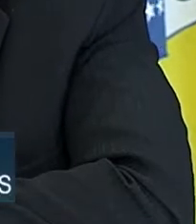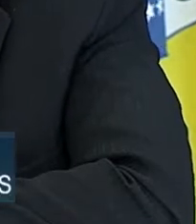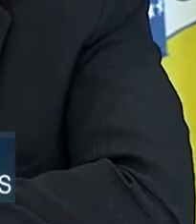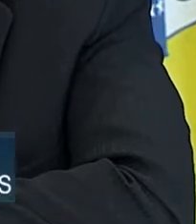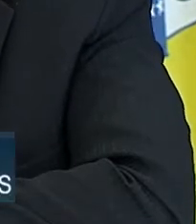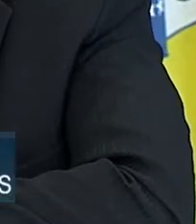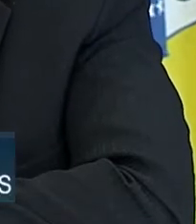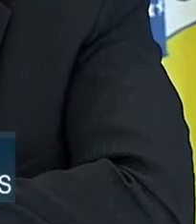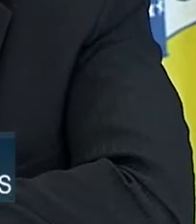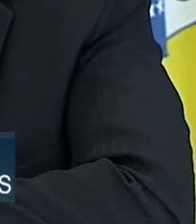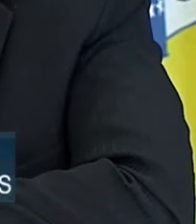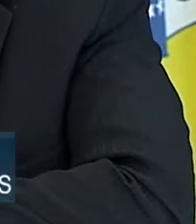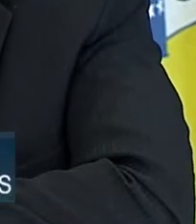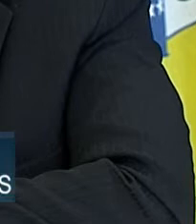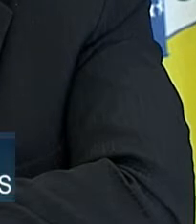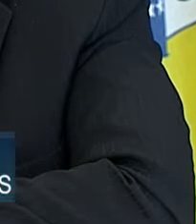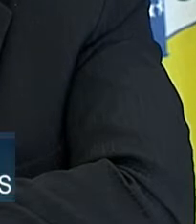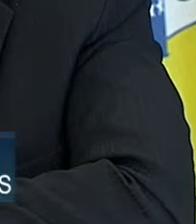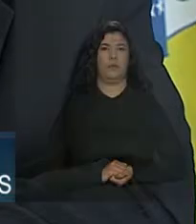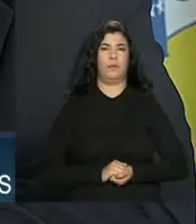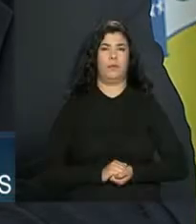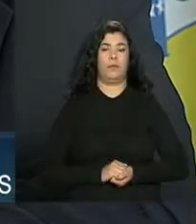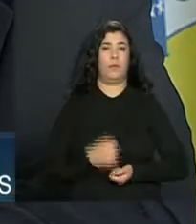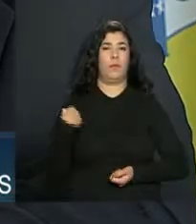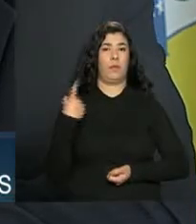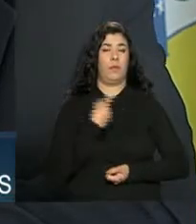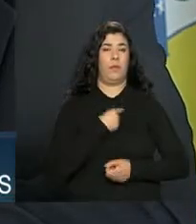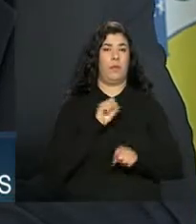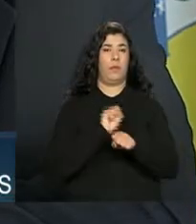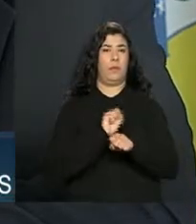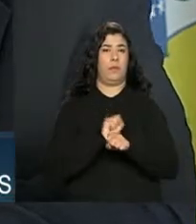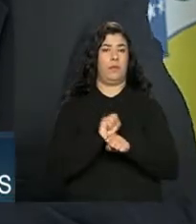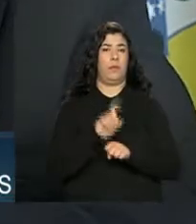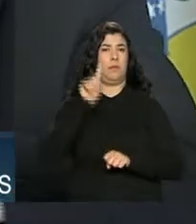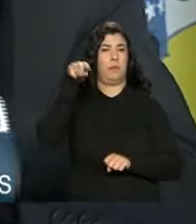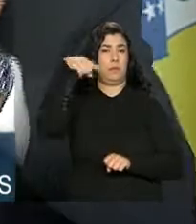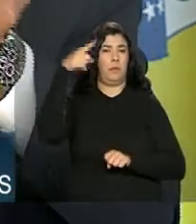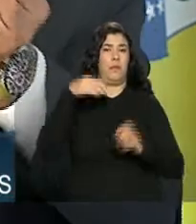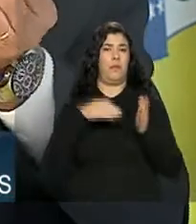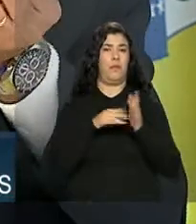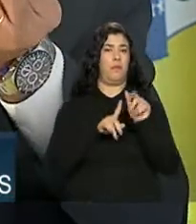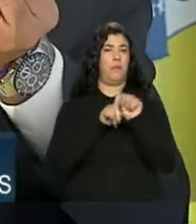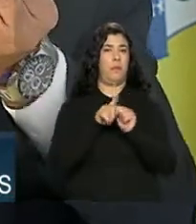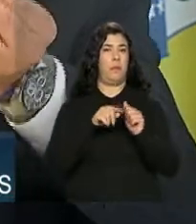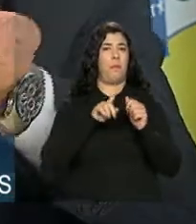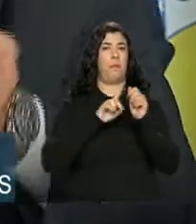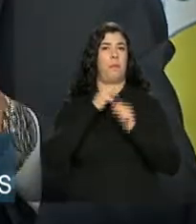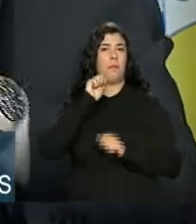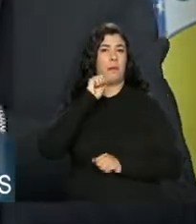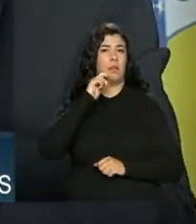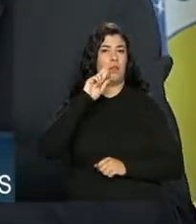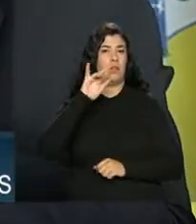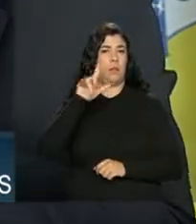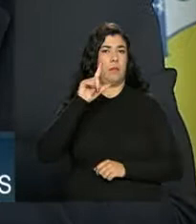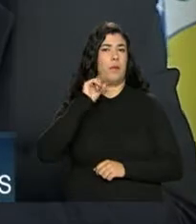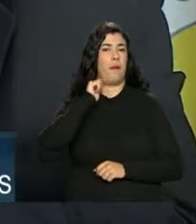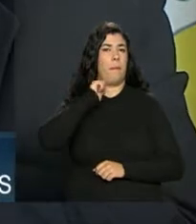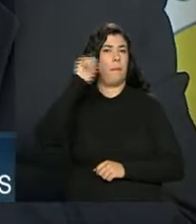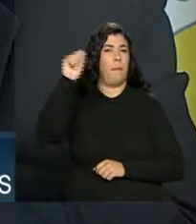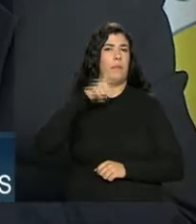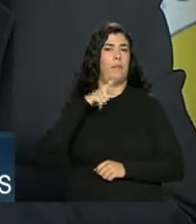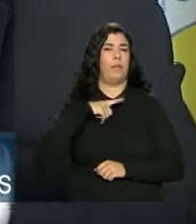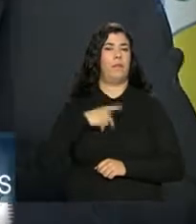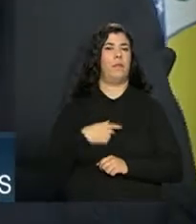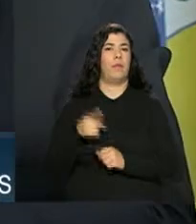possamos lançar a licitação da obra do ramal do Agreste e buscar a água dentro da